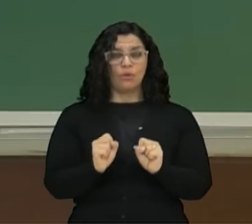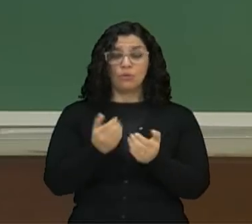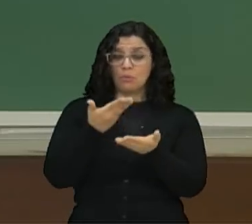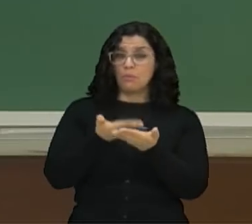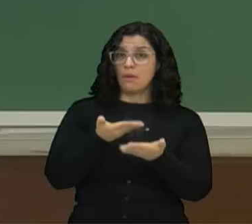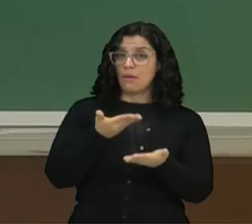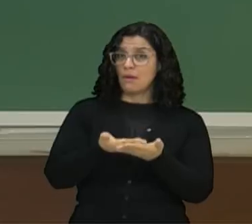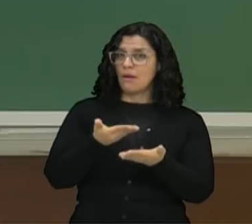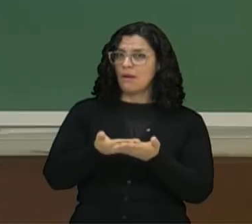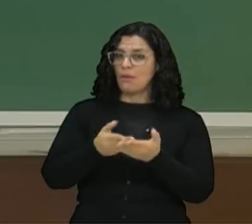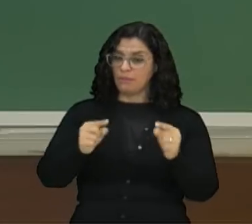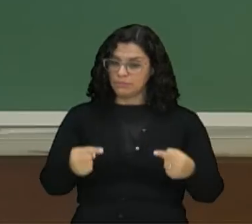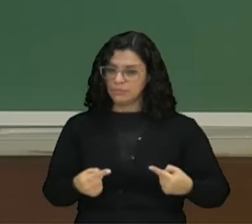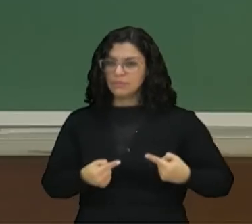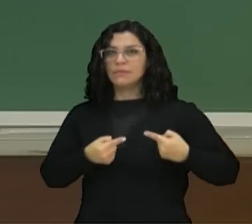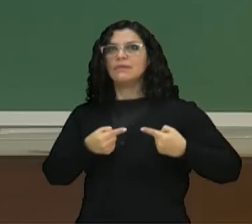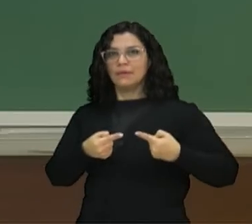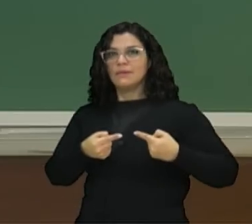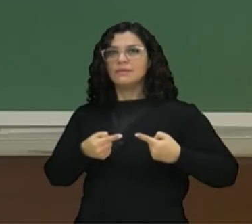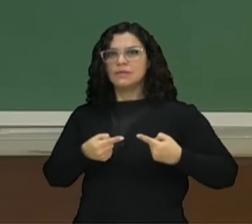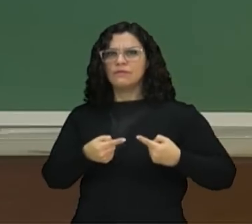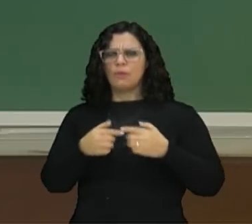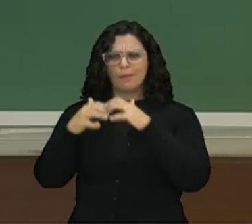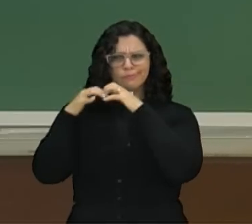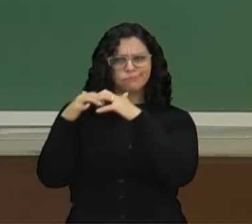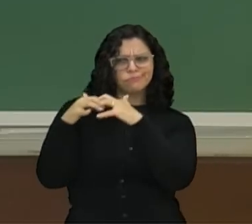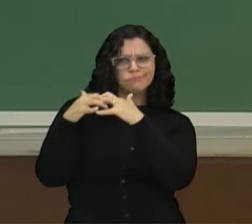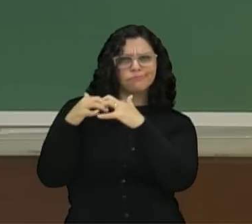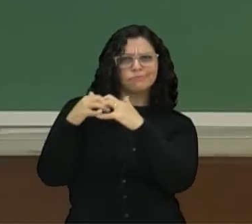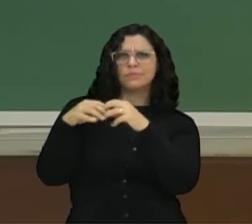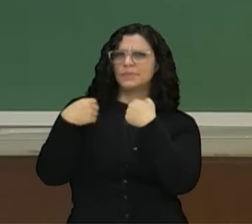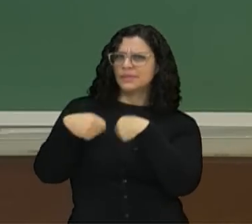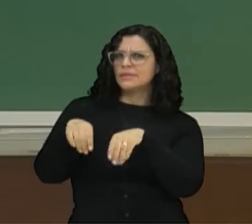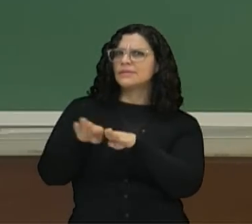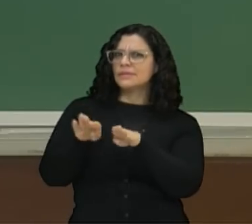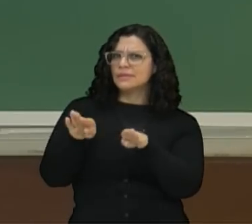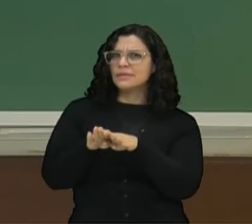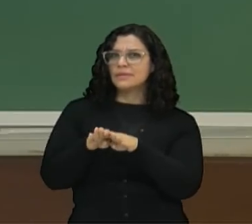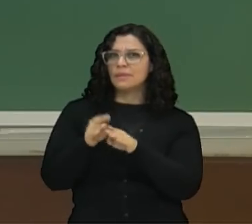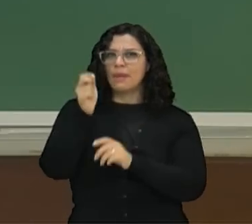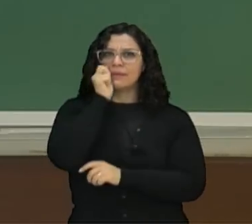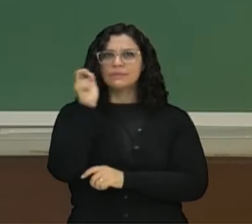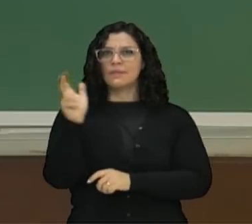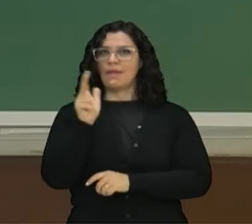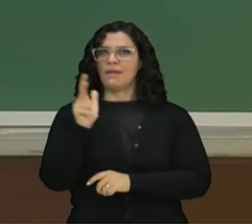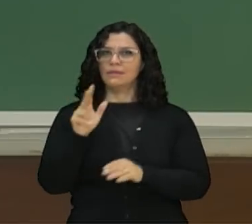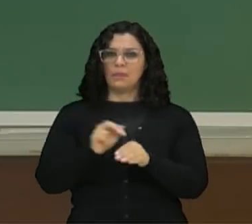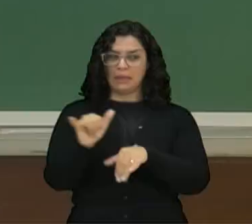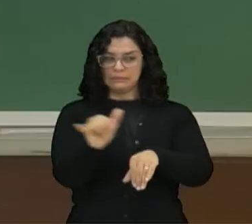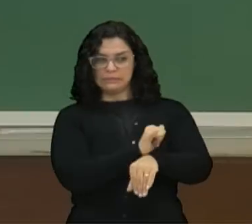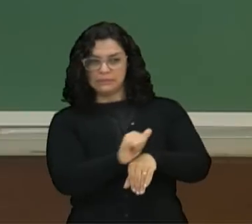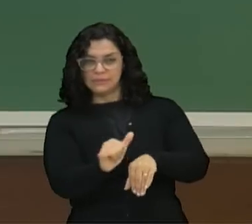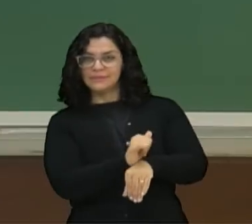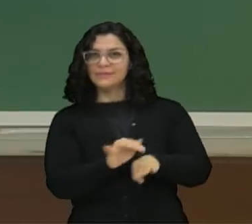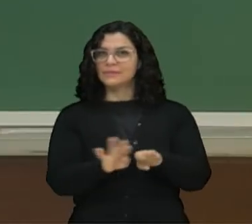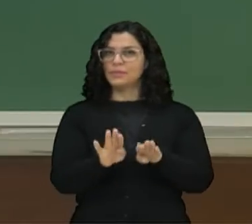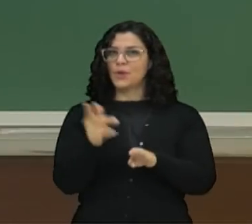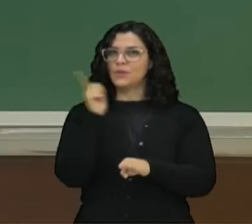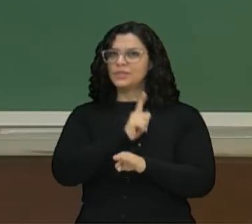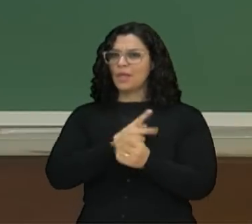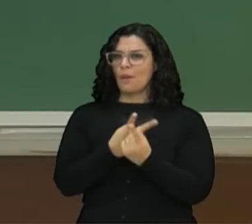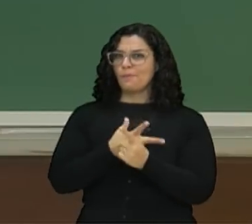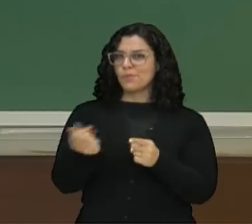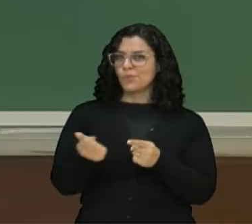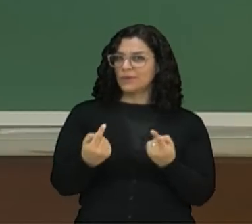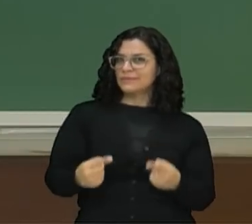aula muito desafiadora, que envolve raciocínio, que envolve expertise, né? Estratégias para vencer